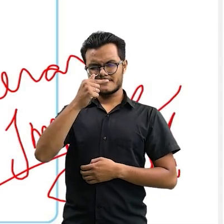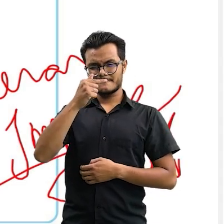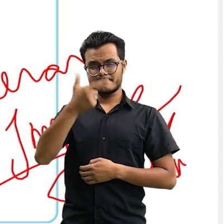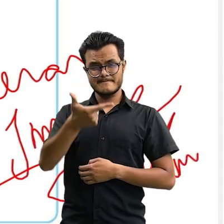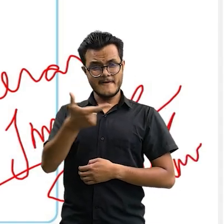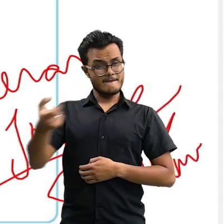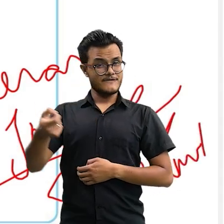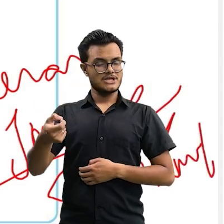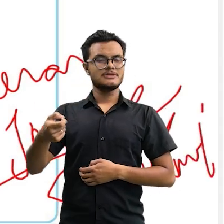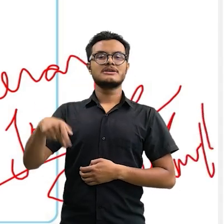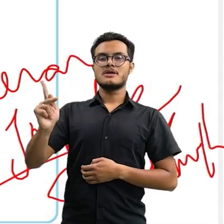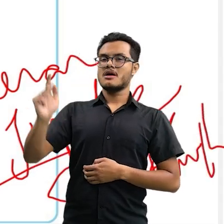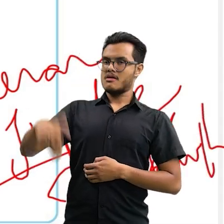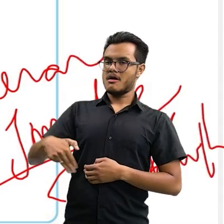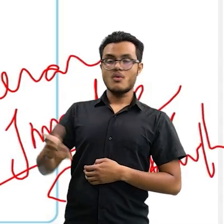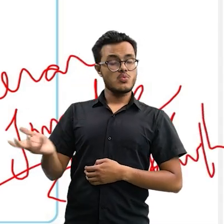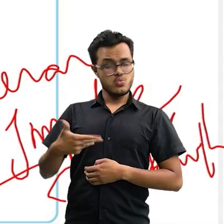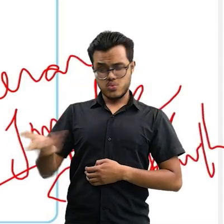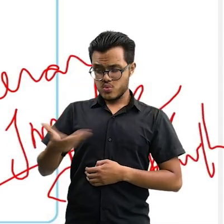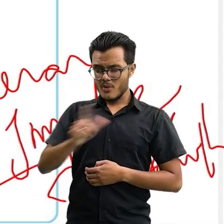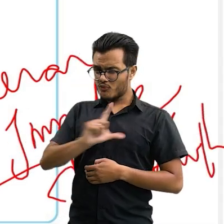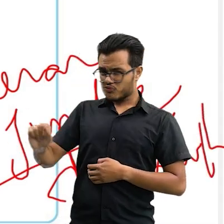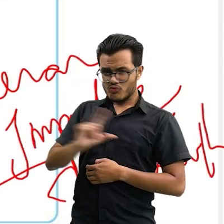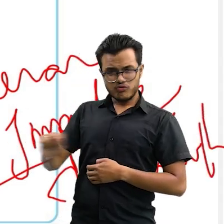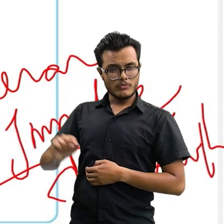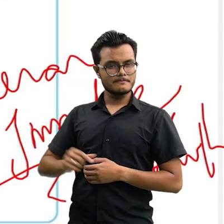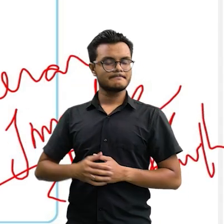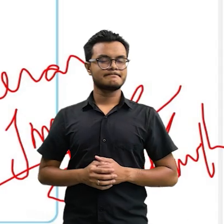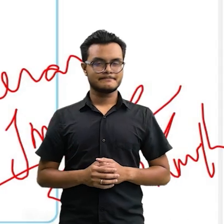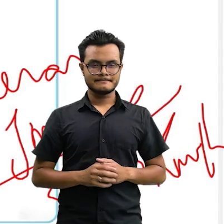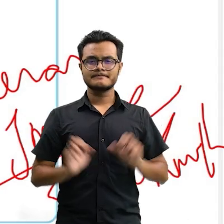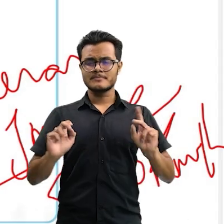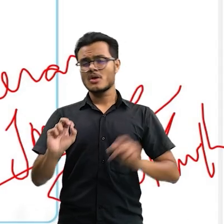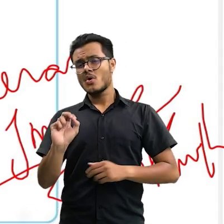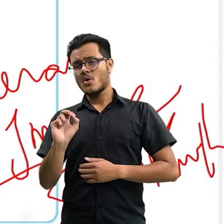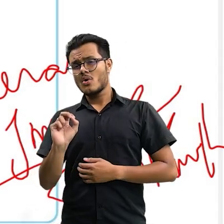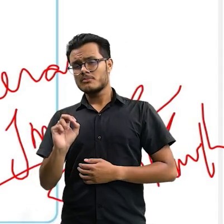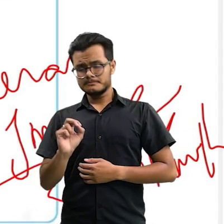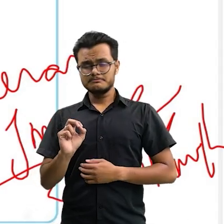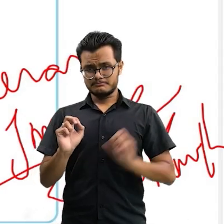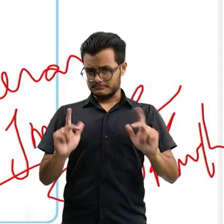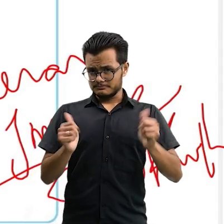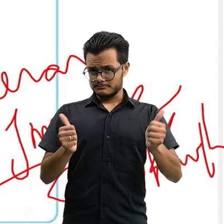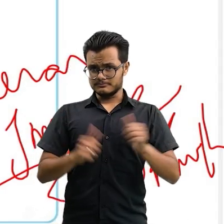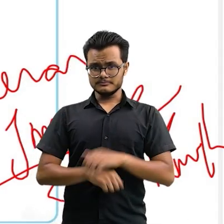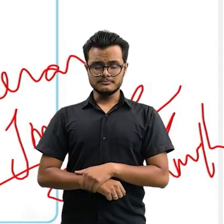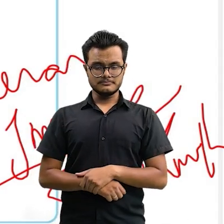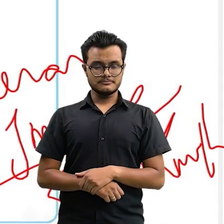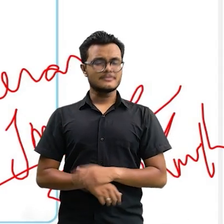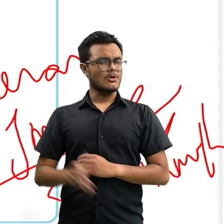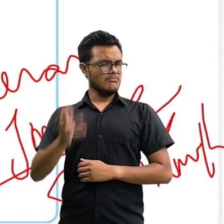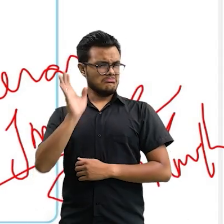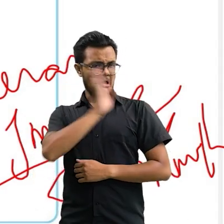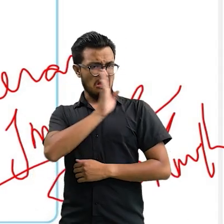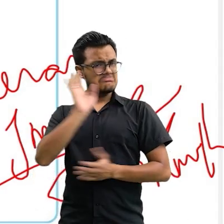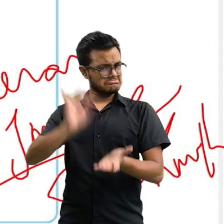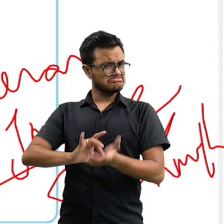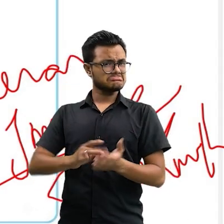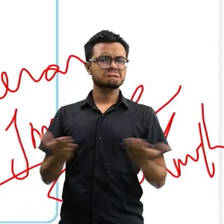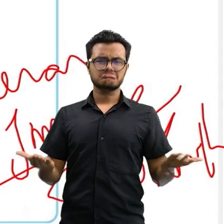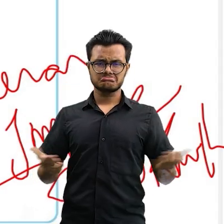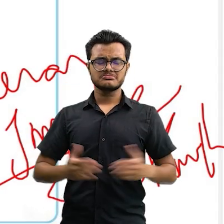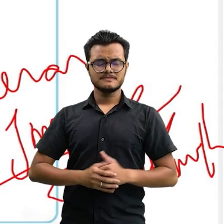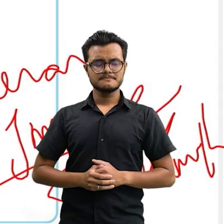720 km por hora, ou 200 metros por segundo. É rápido, né? É